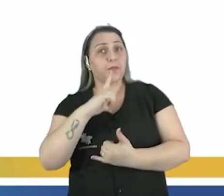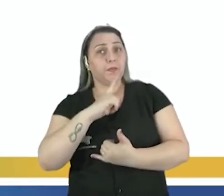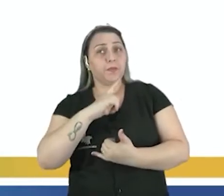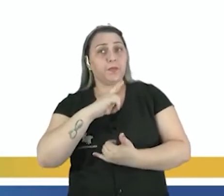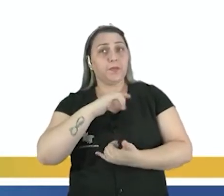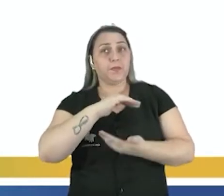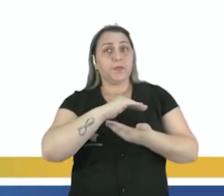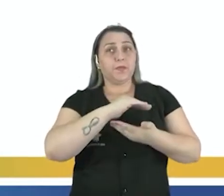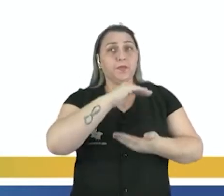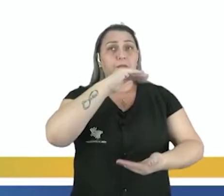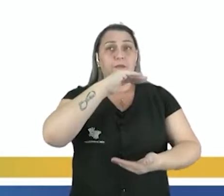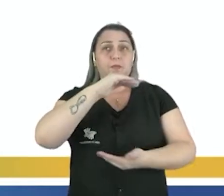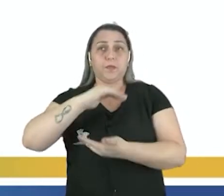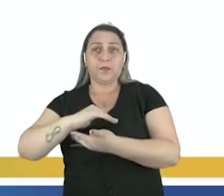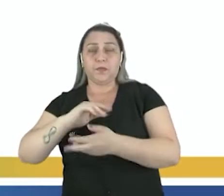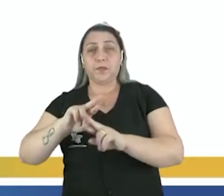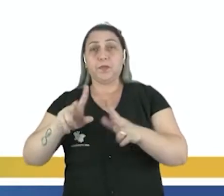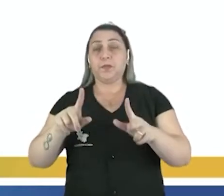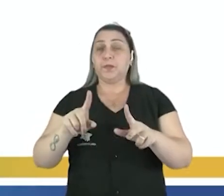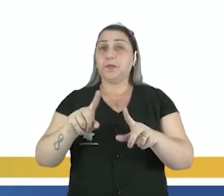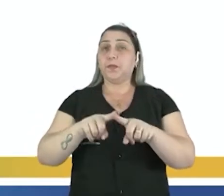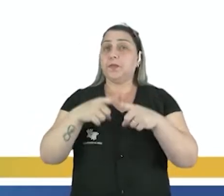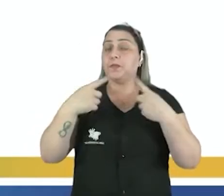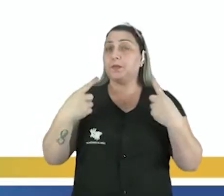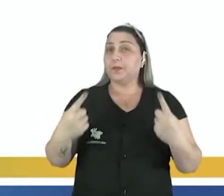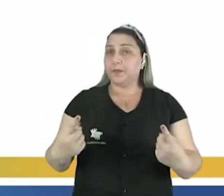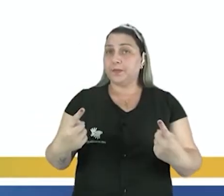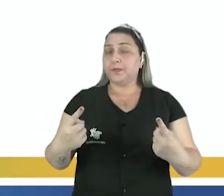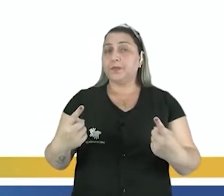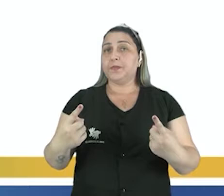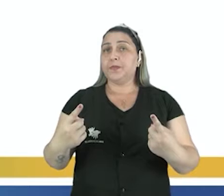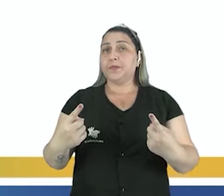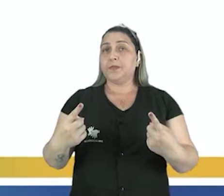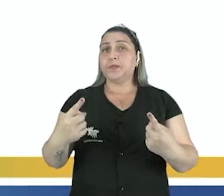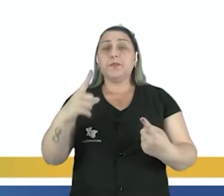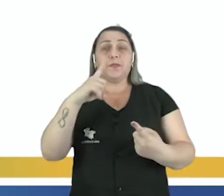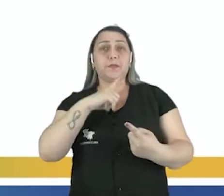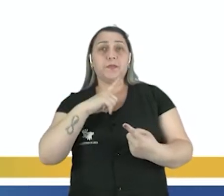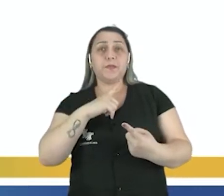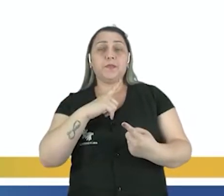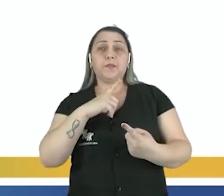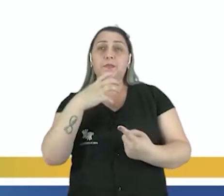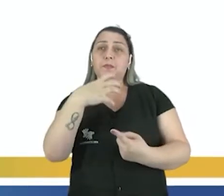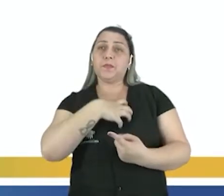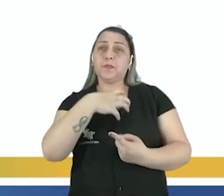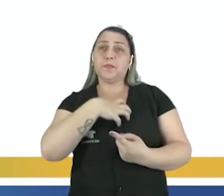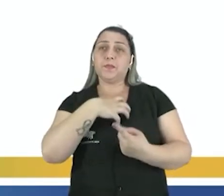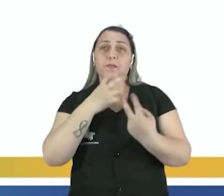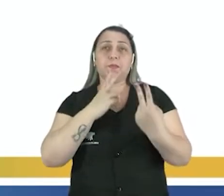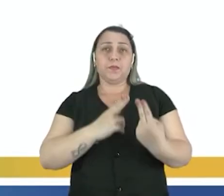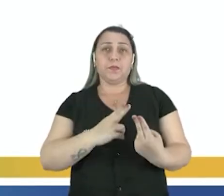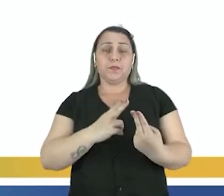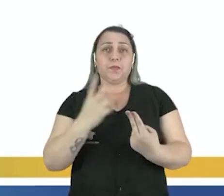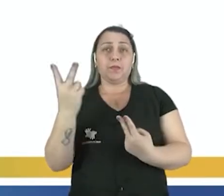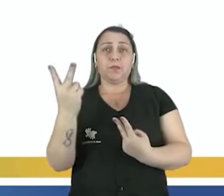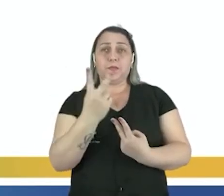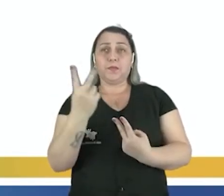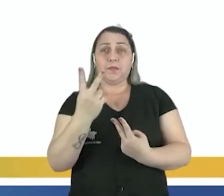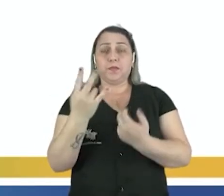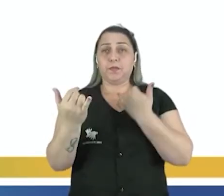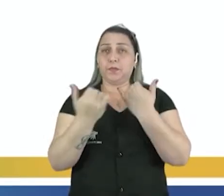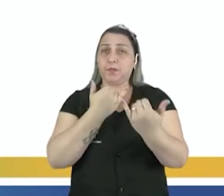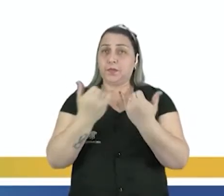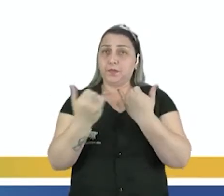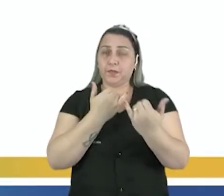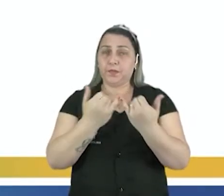tamanhos diferentes, certo? Mas elas possuem o mesmo formato. É claro que duas figuras